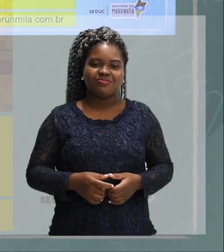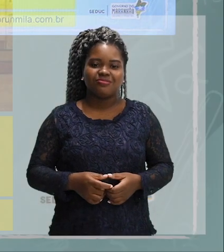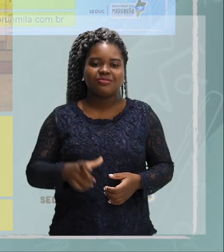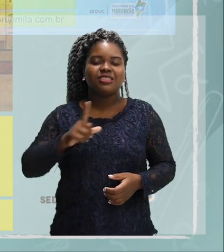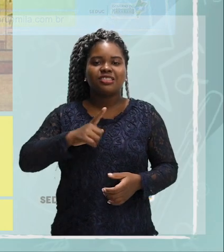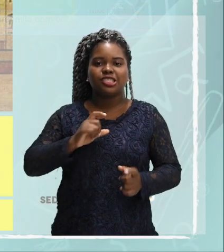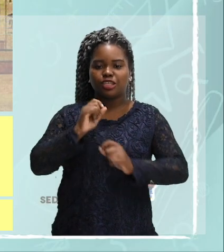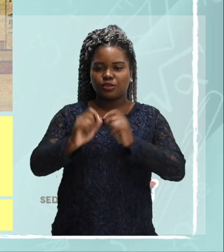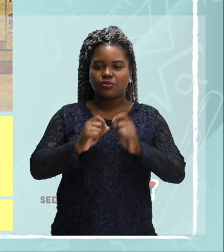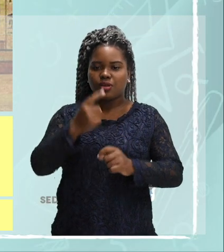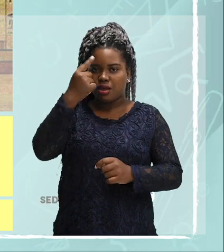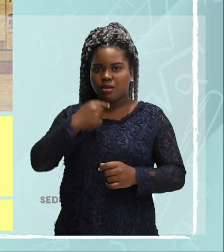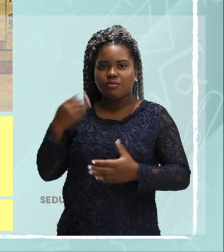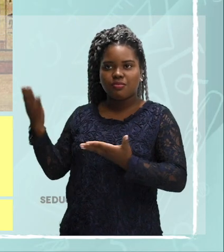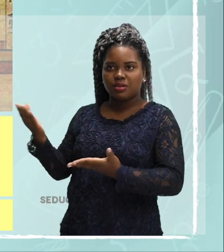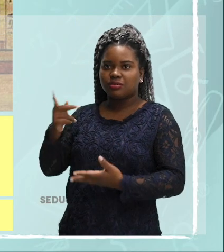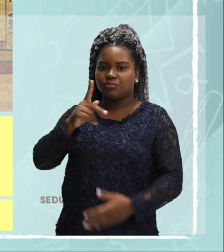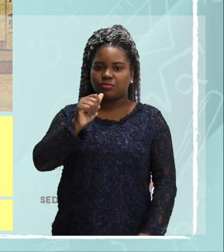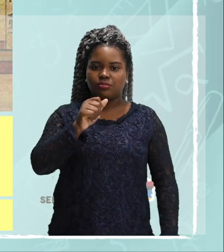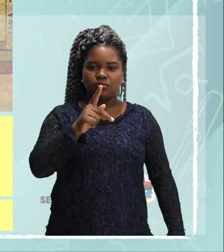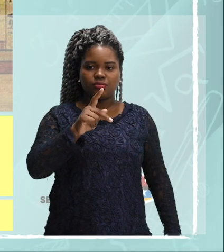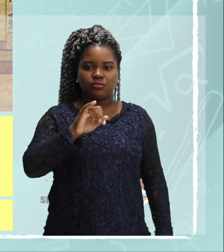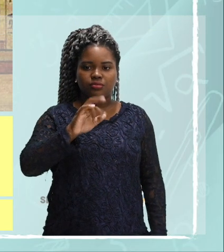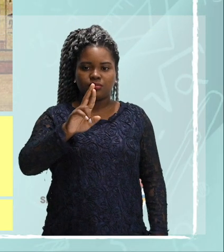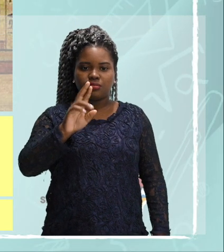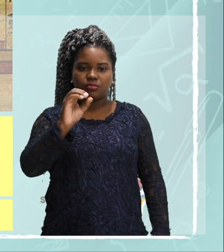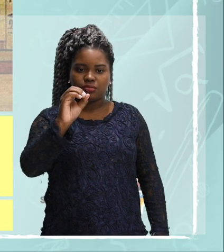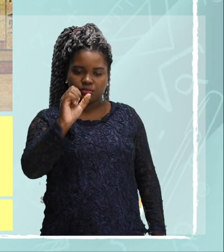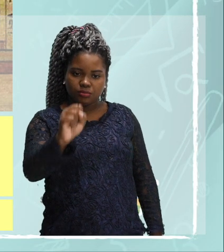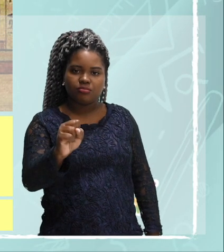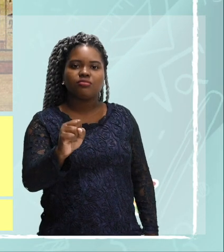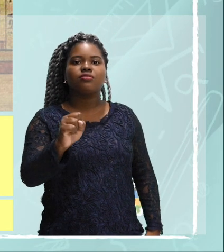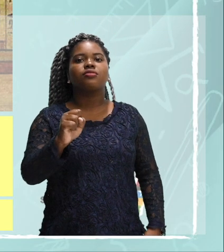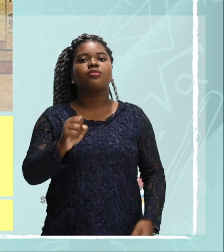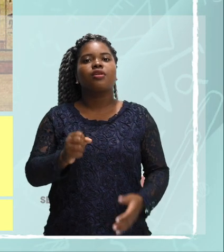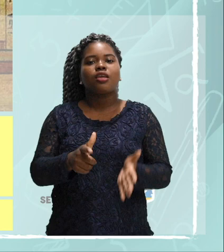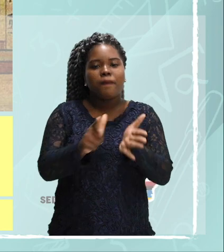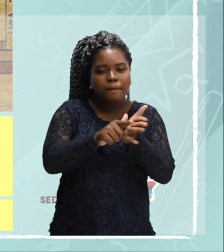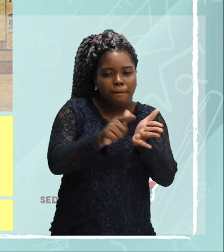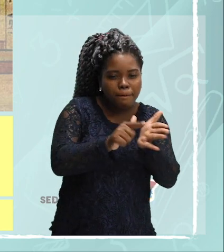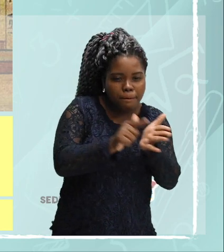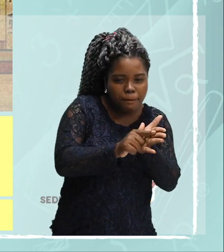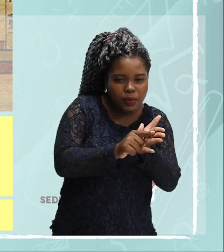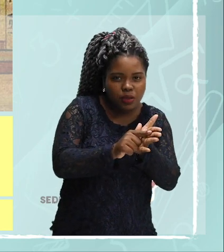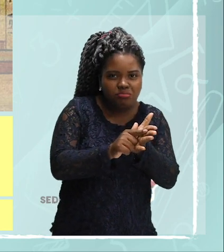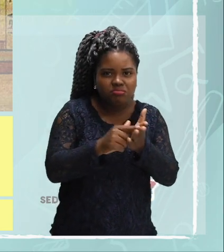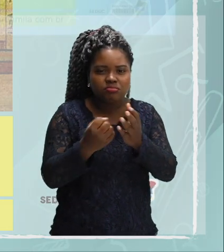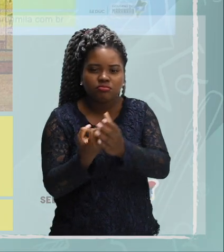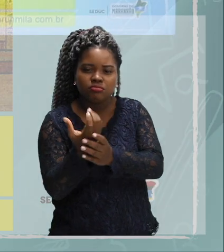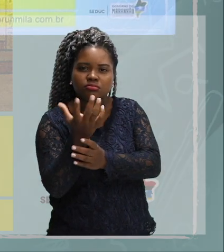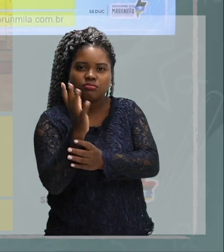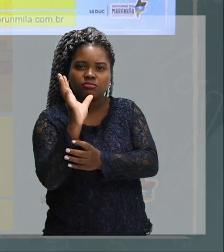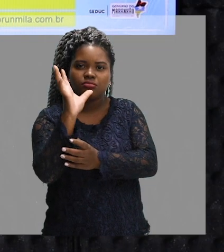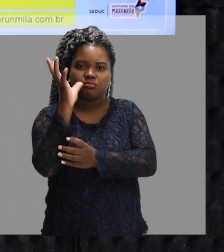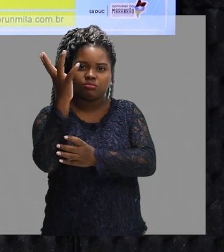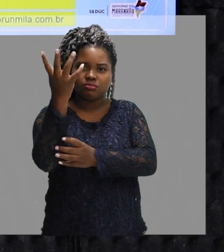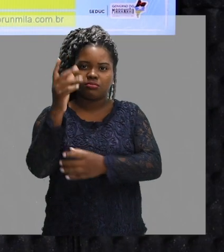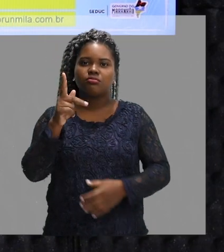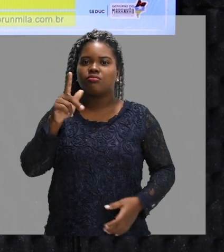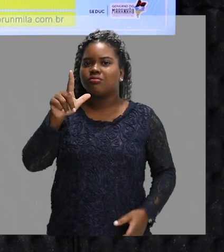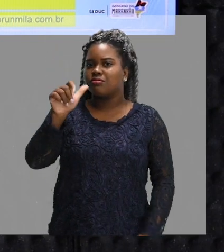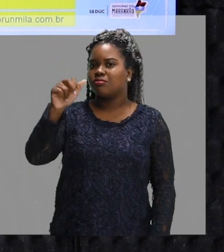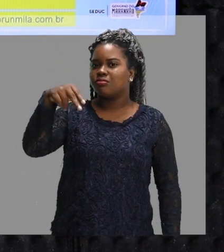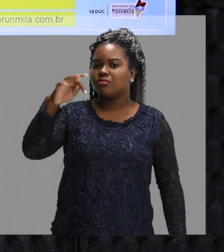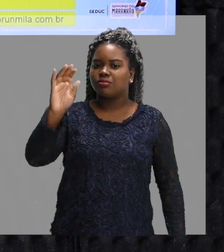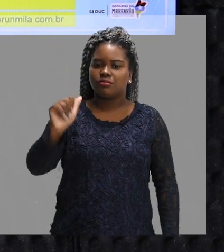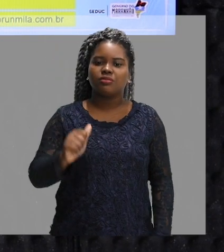Aqui você tem a imagem de um papyrus, que era um papel feito através da planta papyrus, que hoje, por incrível que pareça, é escassa no Rio Nilo. E aí eles faziam